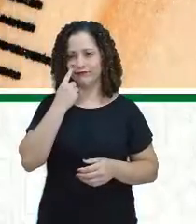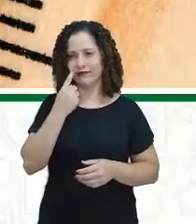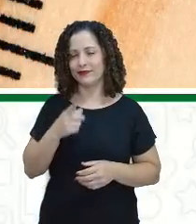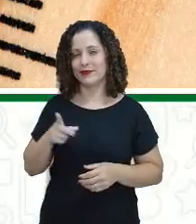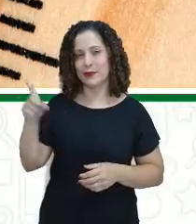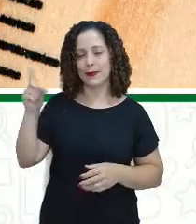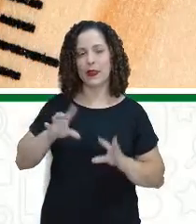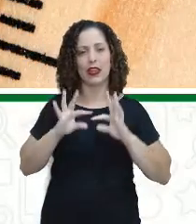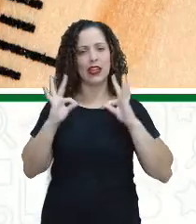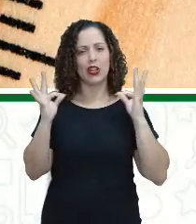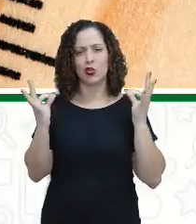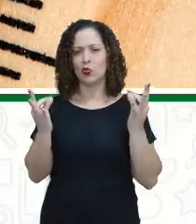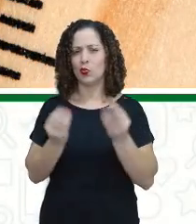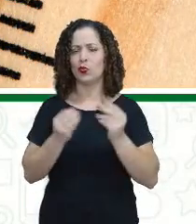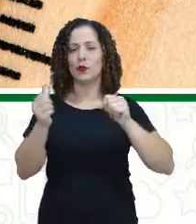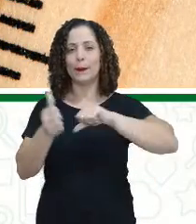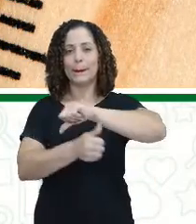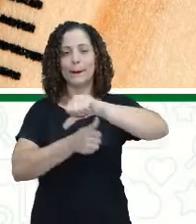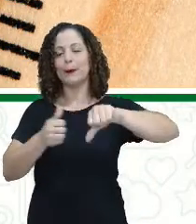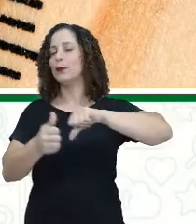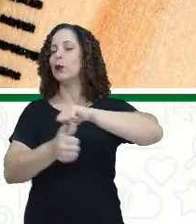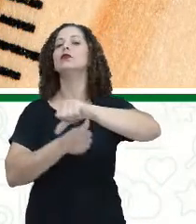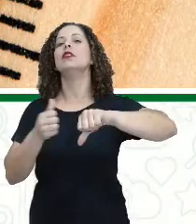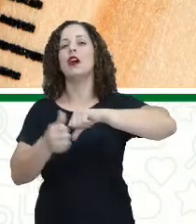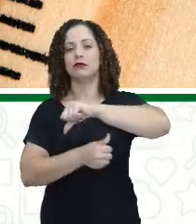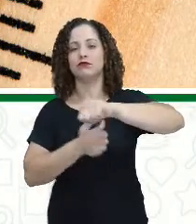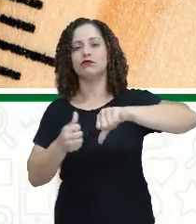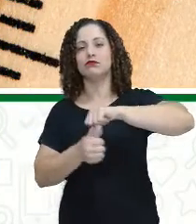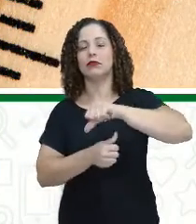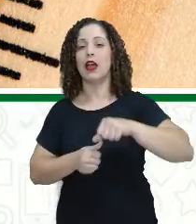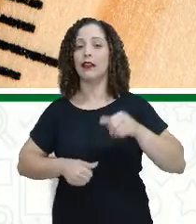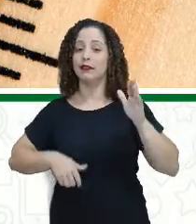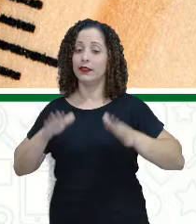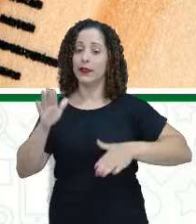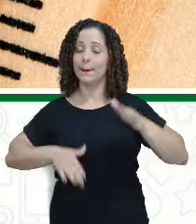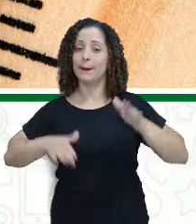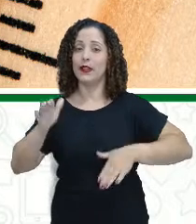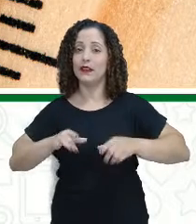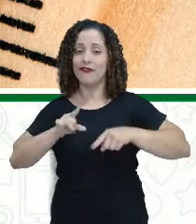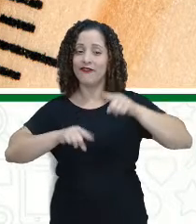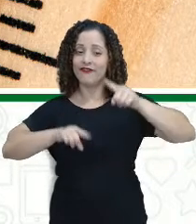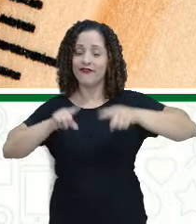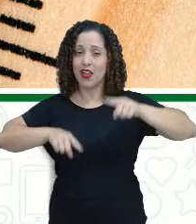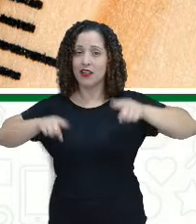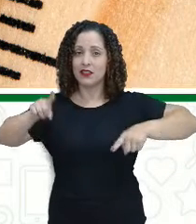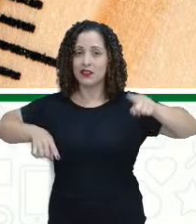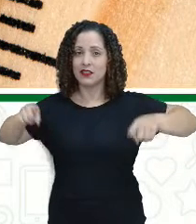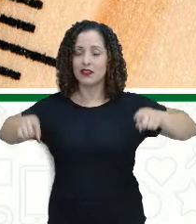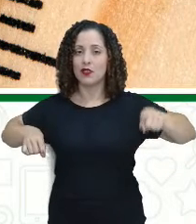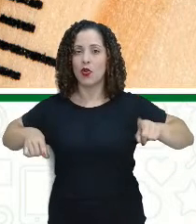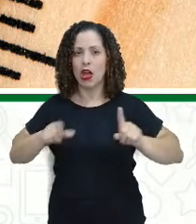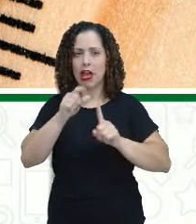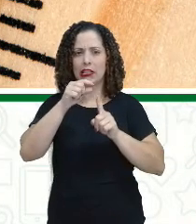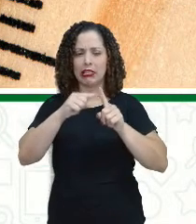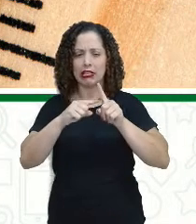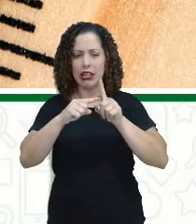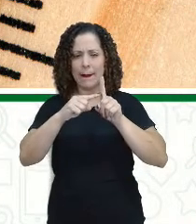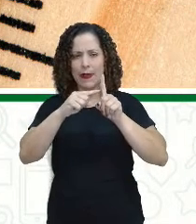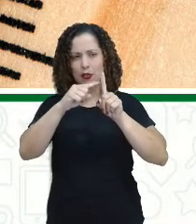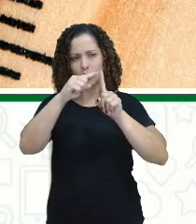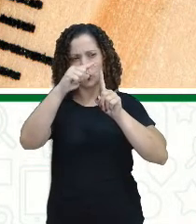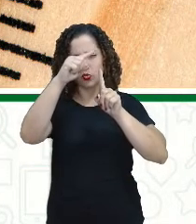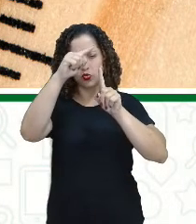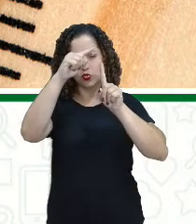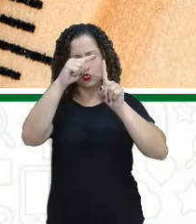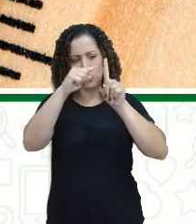os materiais, eles mudam de estado físico dependendo da variação da temperatura. Quando a